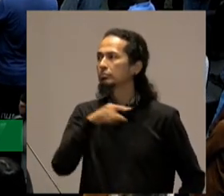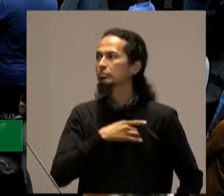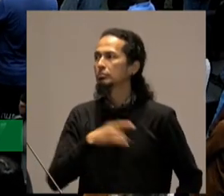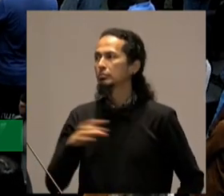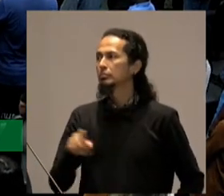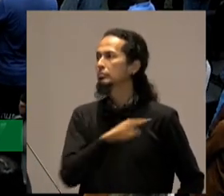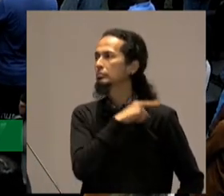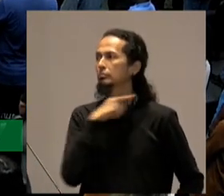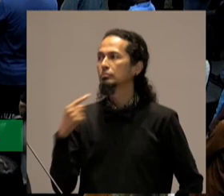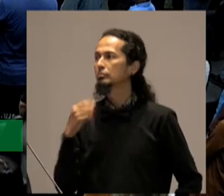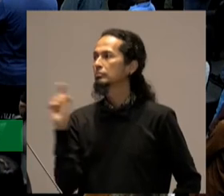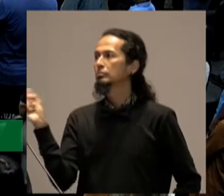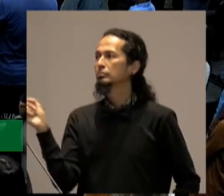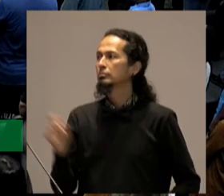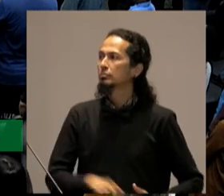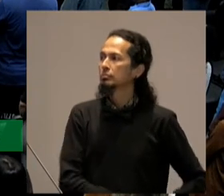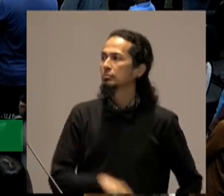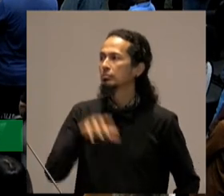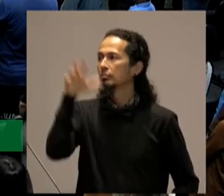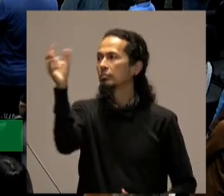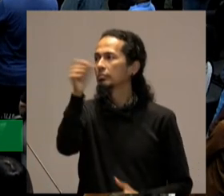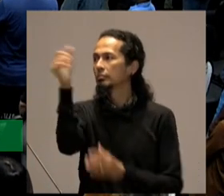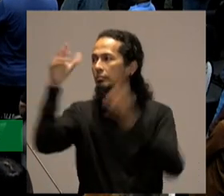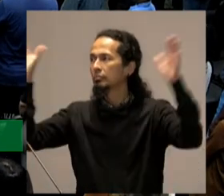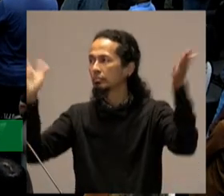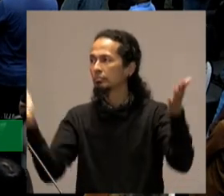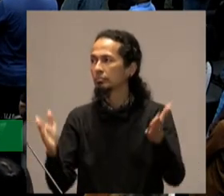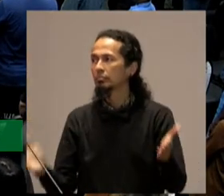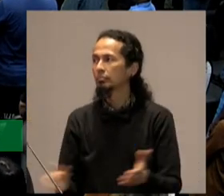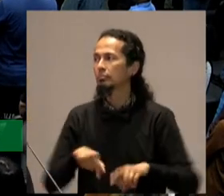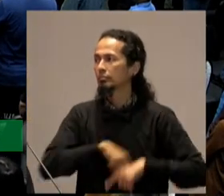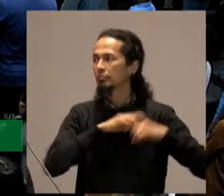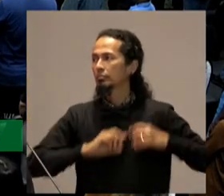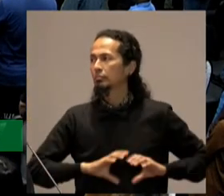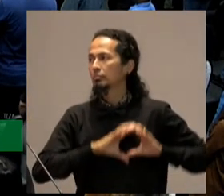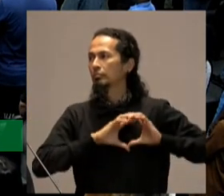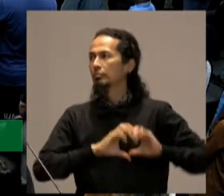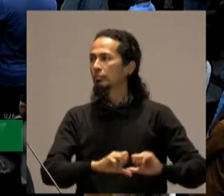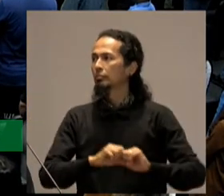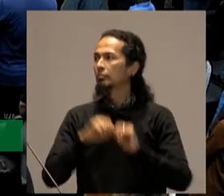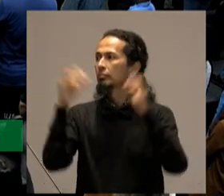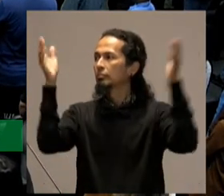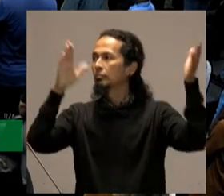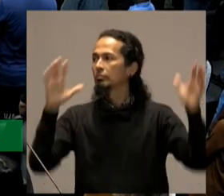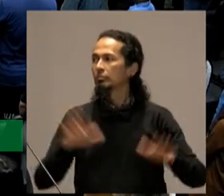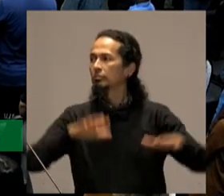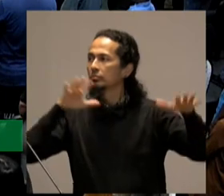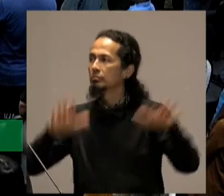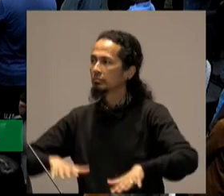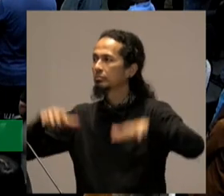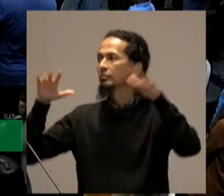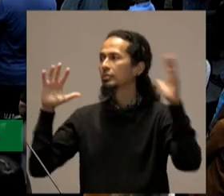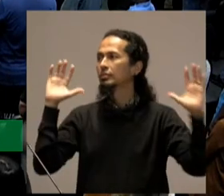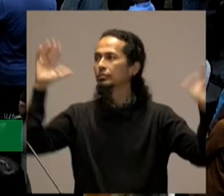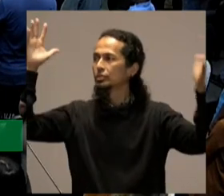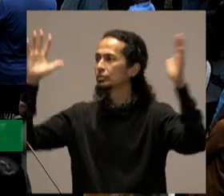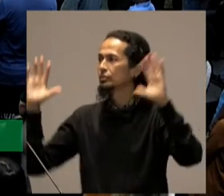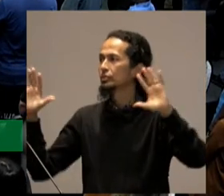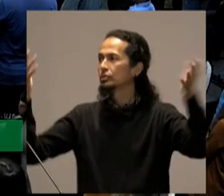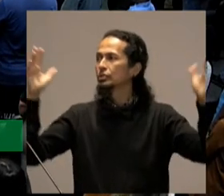morte. Ó pátria amada, ó pátria amada, salve, salve, Brasil, um sonho intenso, um